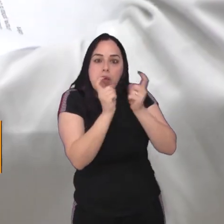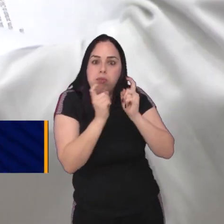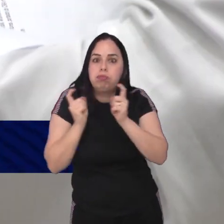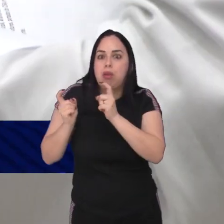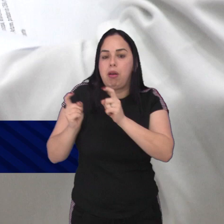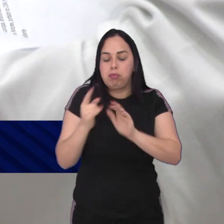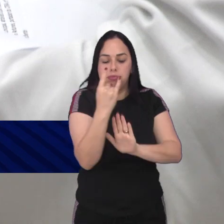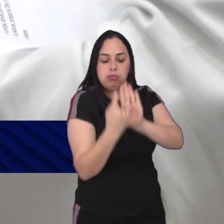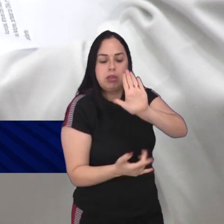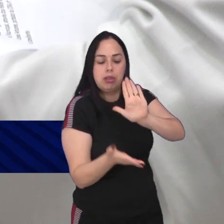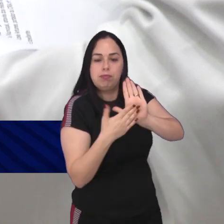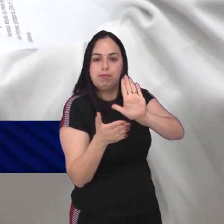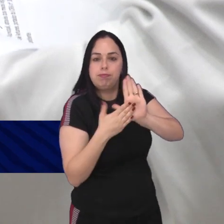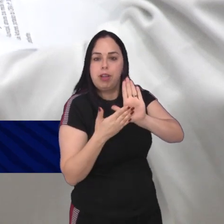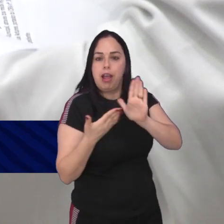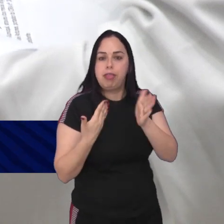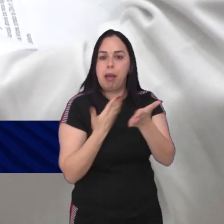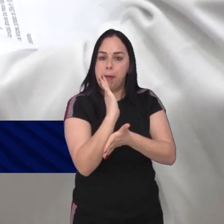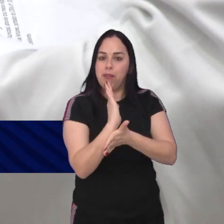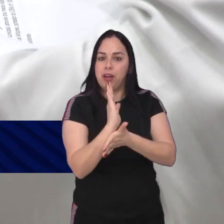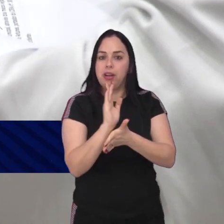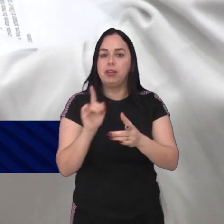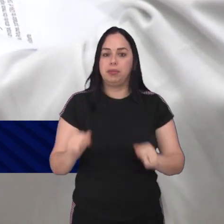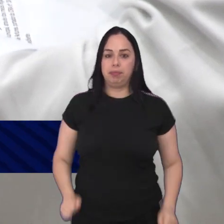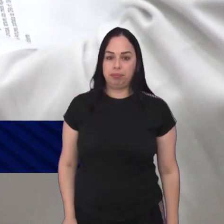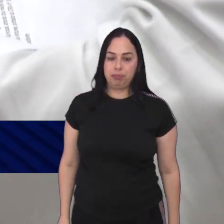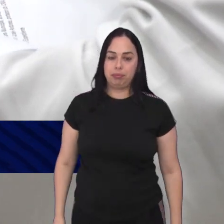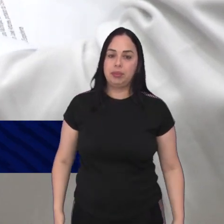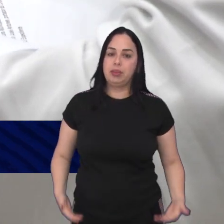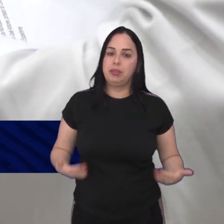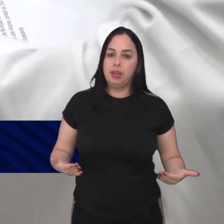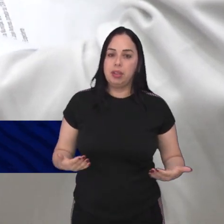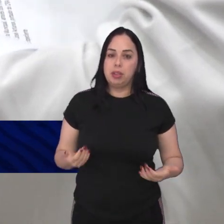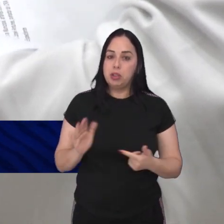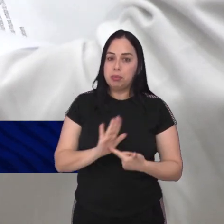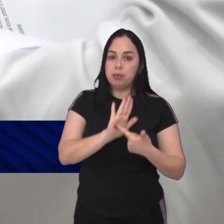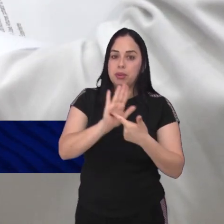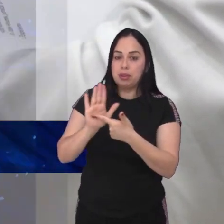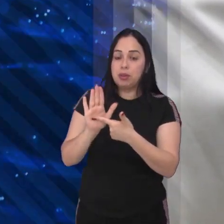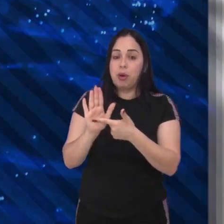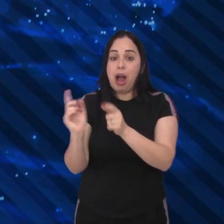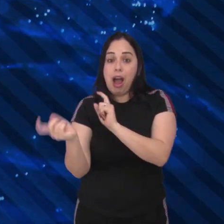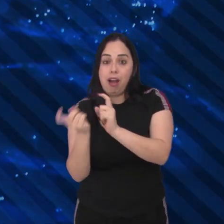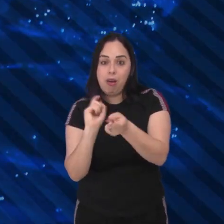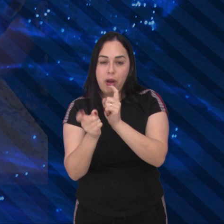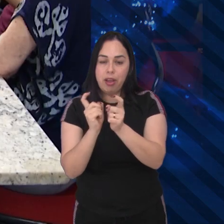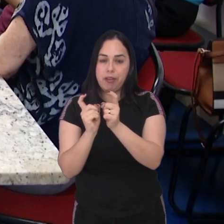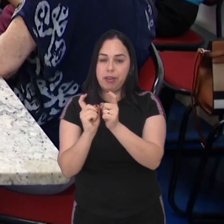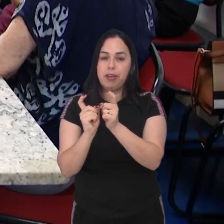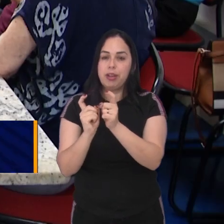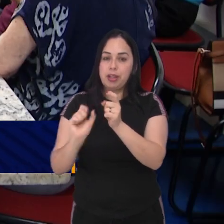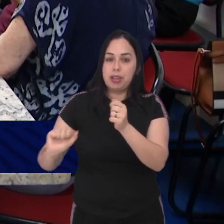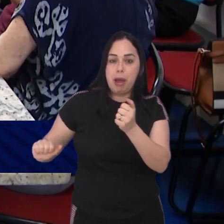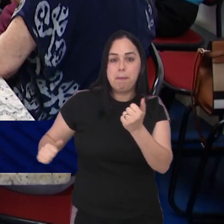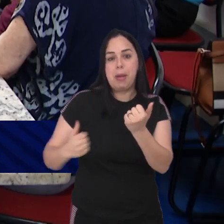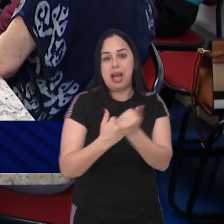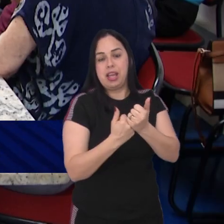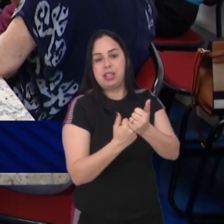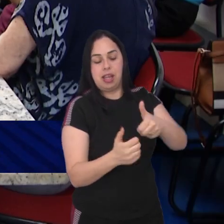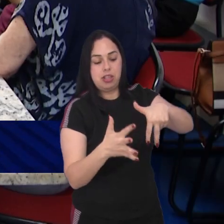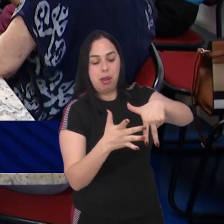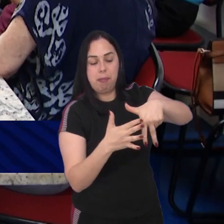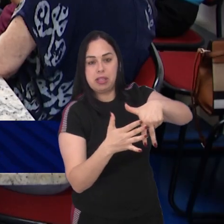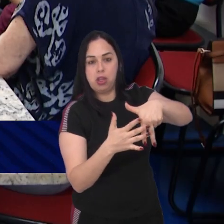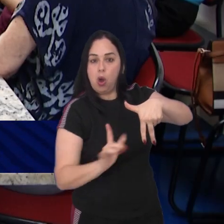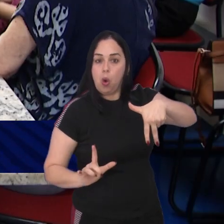os assuntos debatidos em plenário e os projetos aprovados nos nossos resumos das sessões. Também vamos te mostrar a reunião da